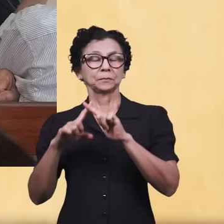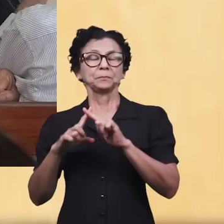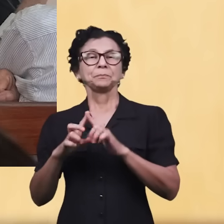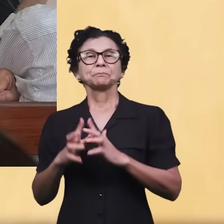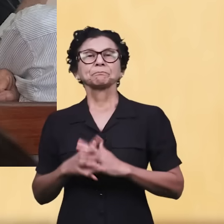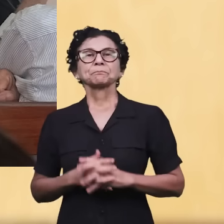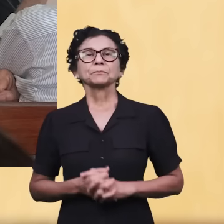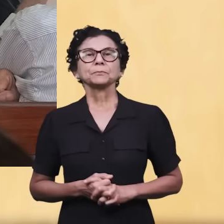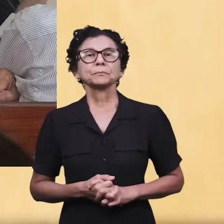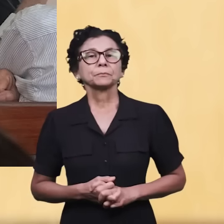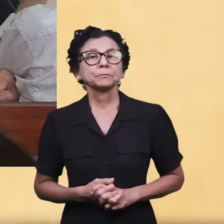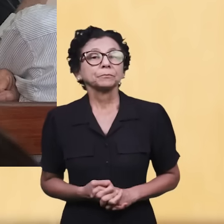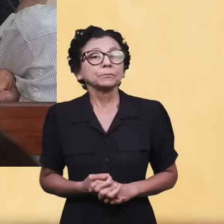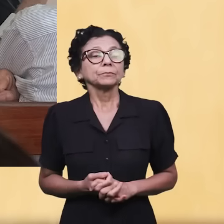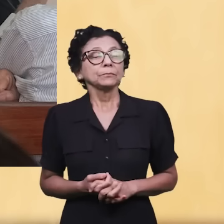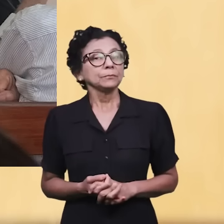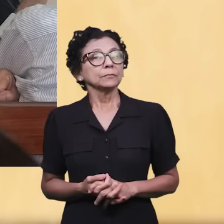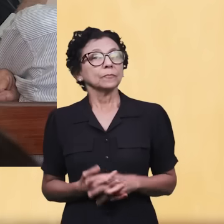dessa igreja.